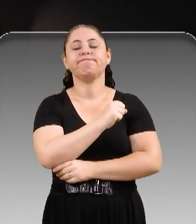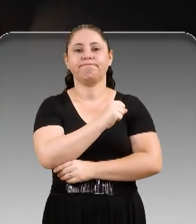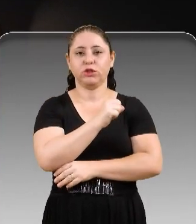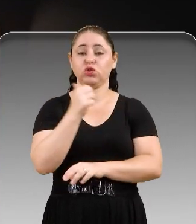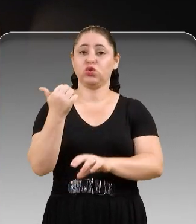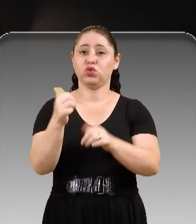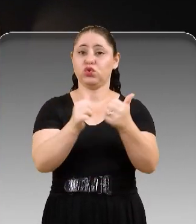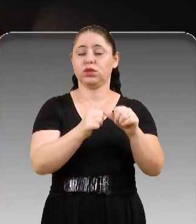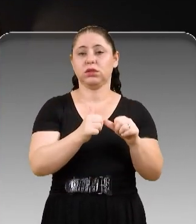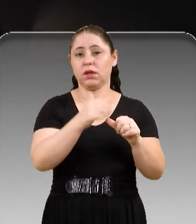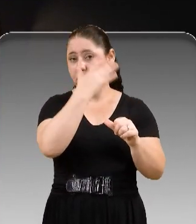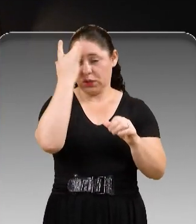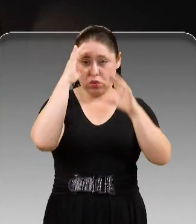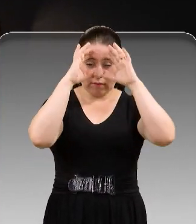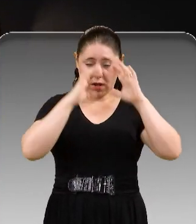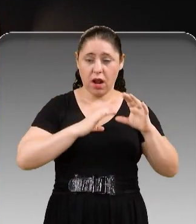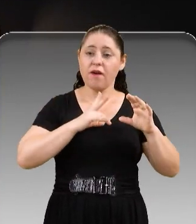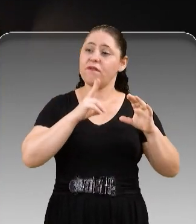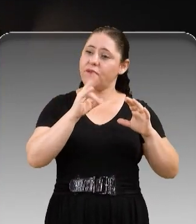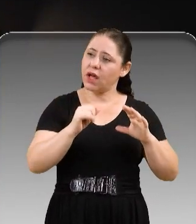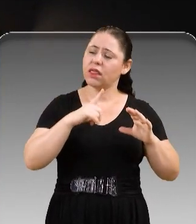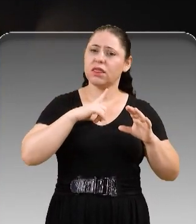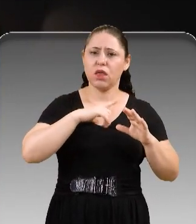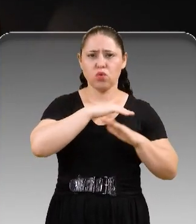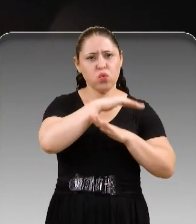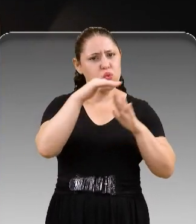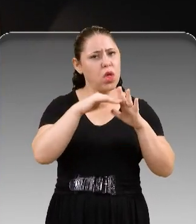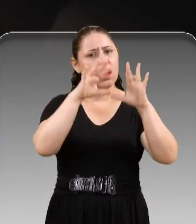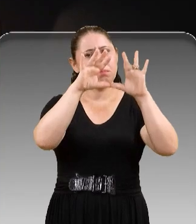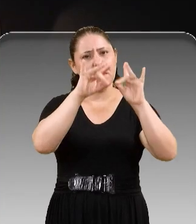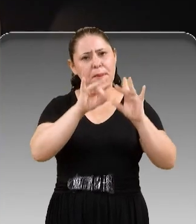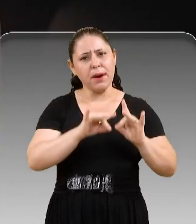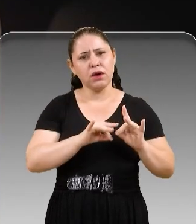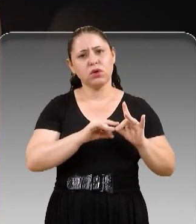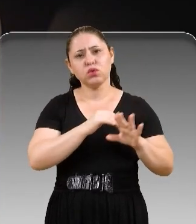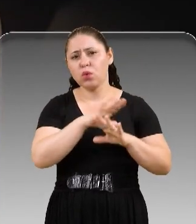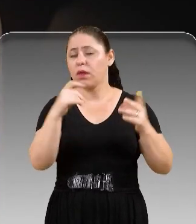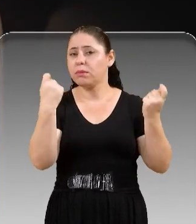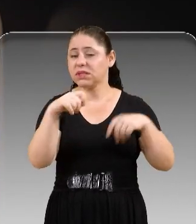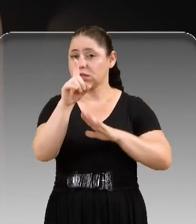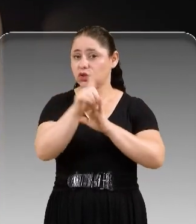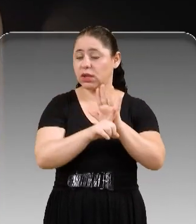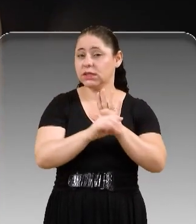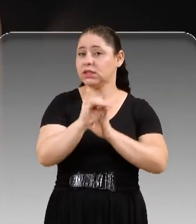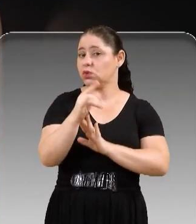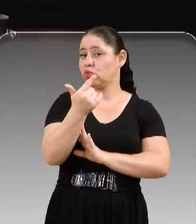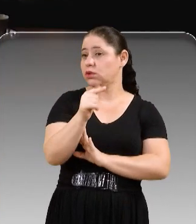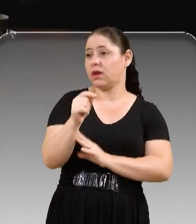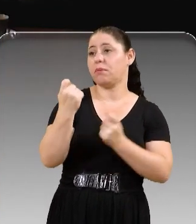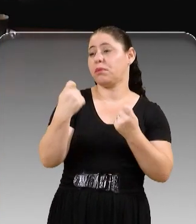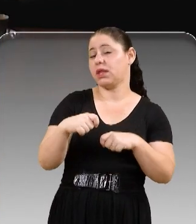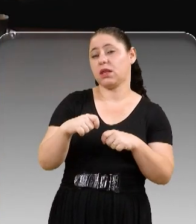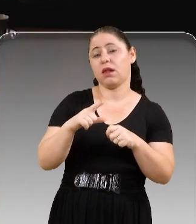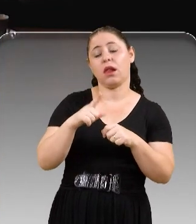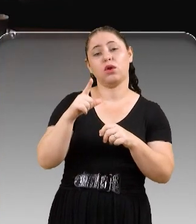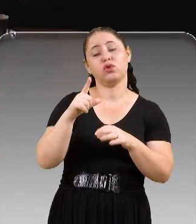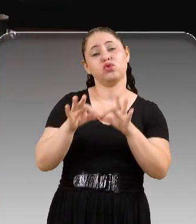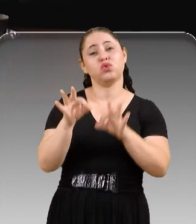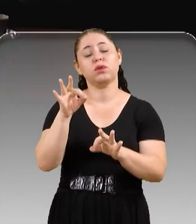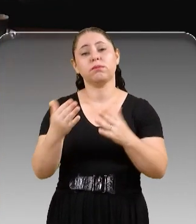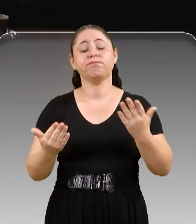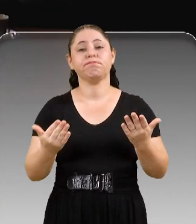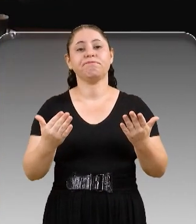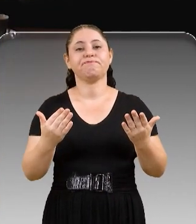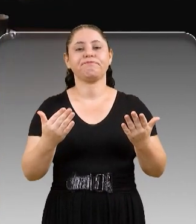processo. O cidadão que vai a juízo, ele tem que ter tudo, exatamente tudo aquilo que ele teria se não tivesse que se valer do